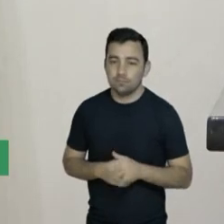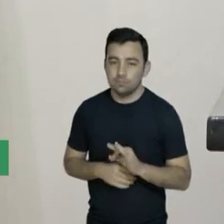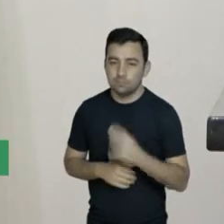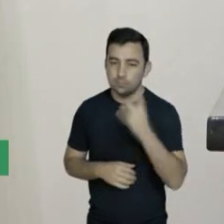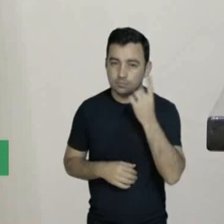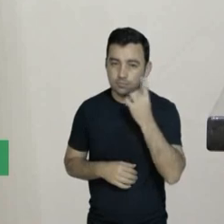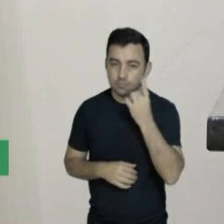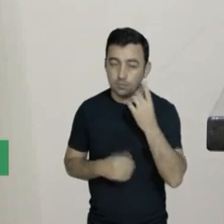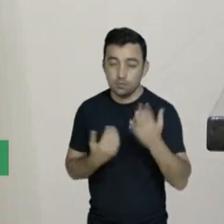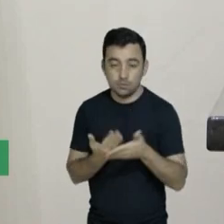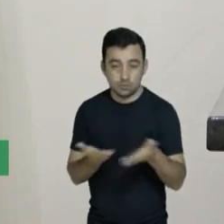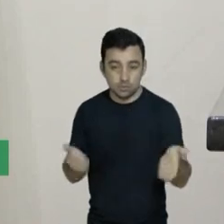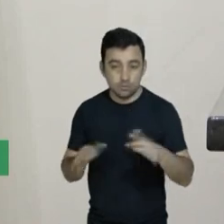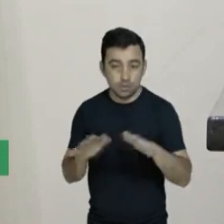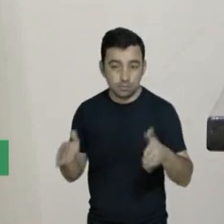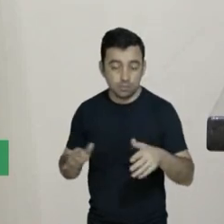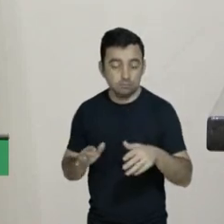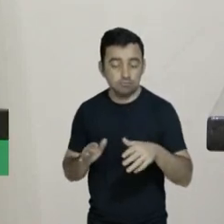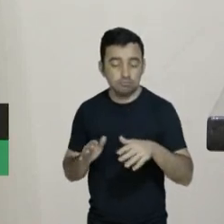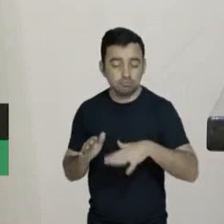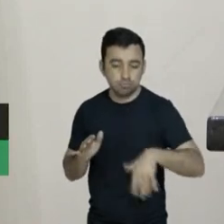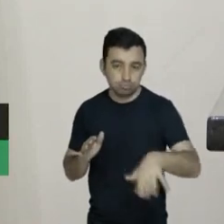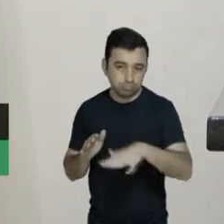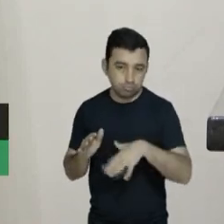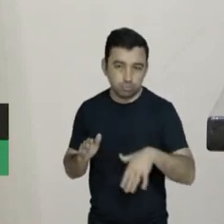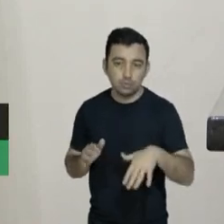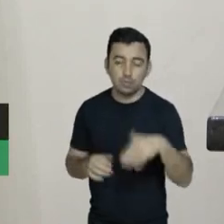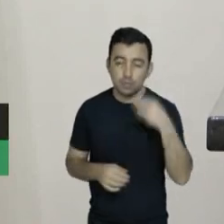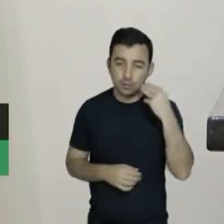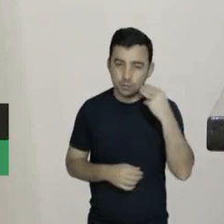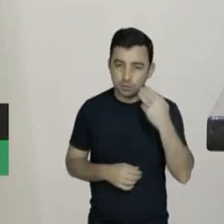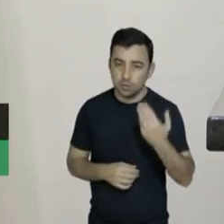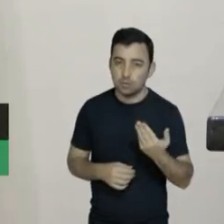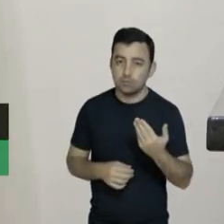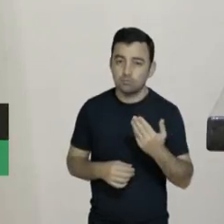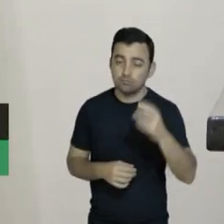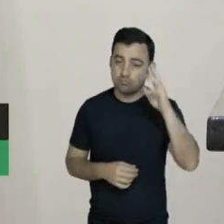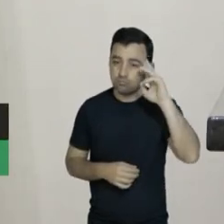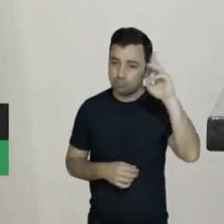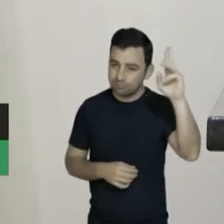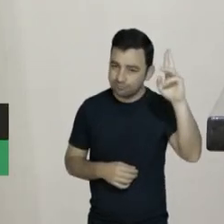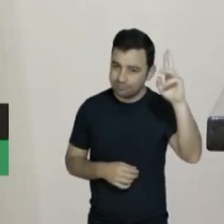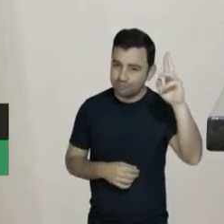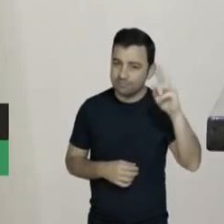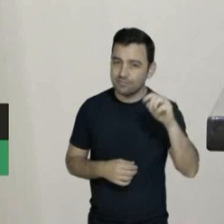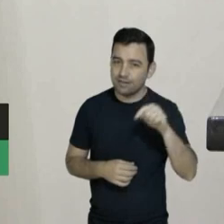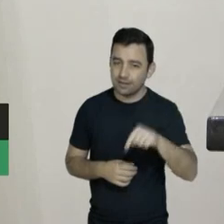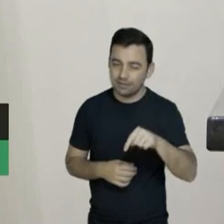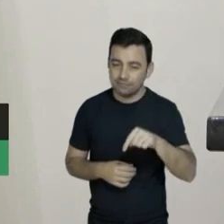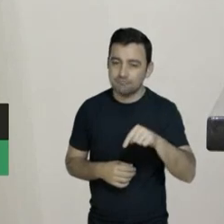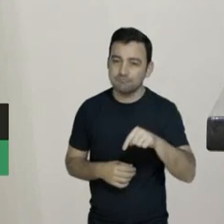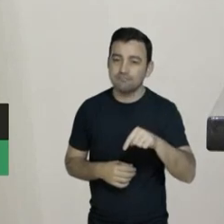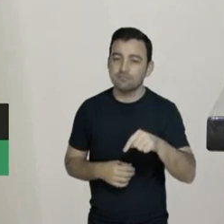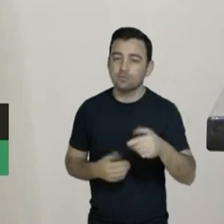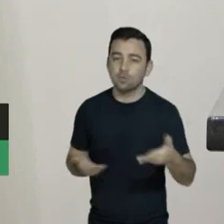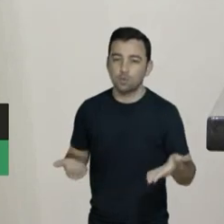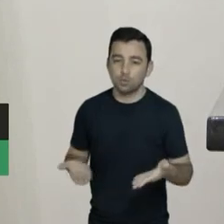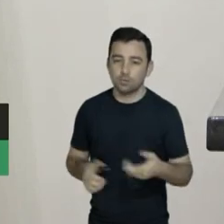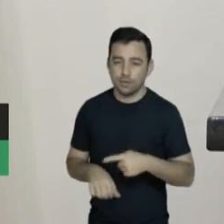senhores membros da mesa, deputado Marcos Machado, responsável por essa moção,